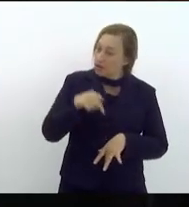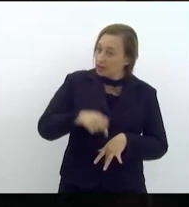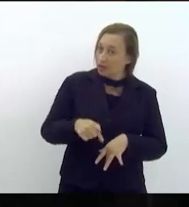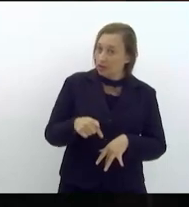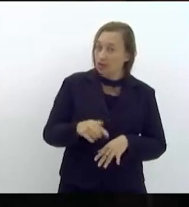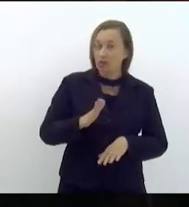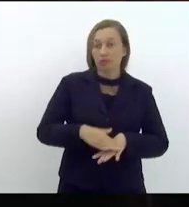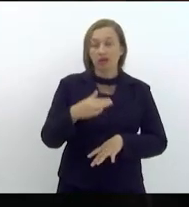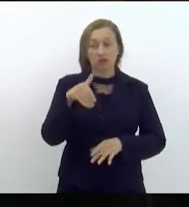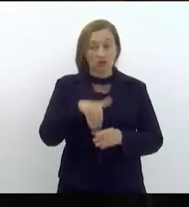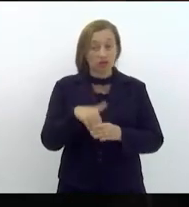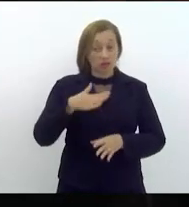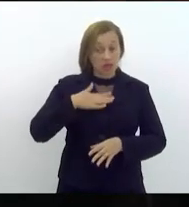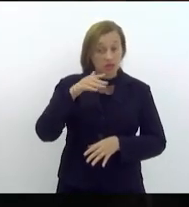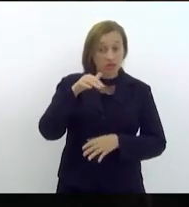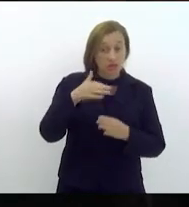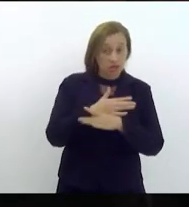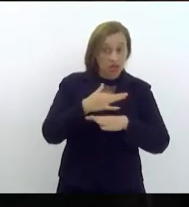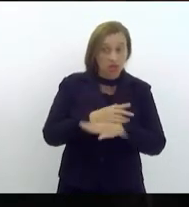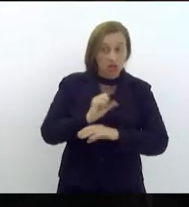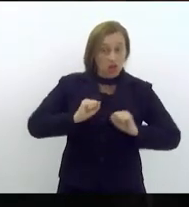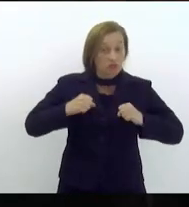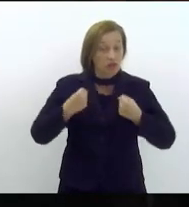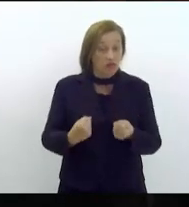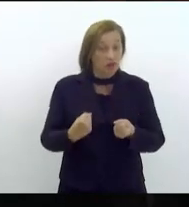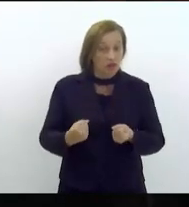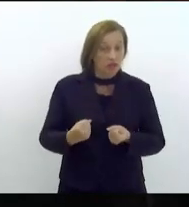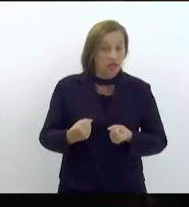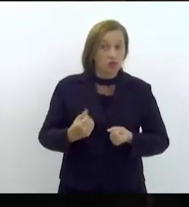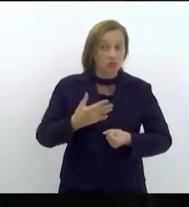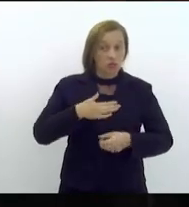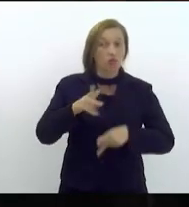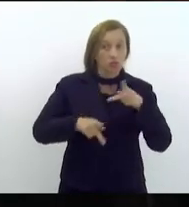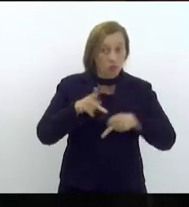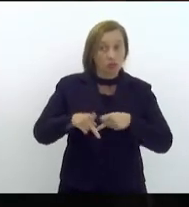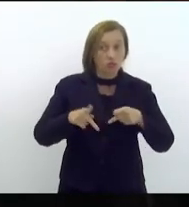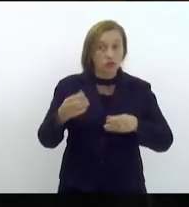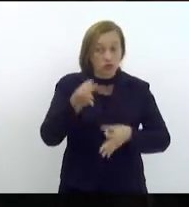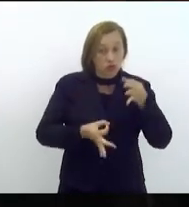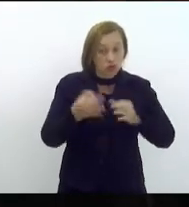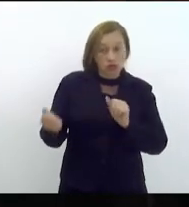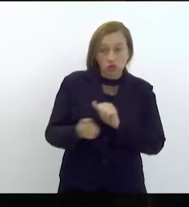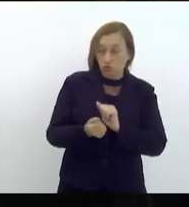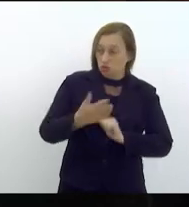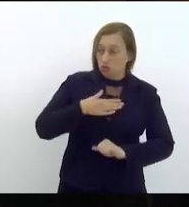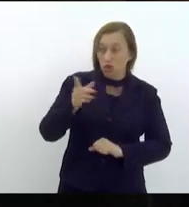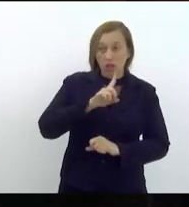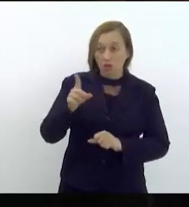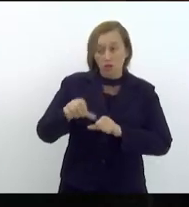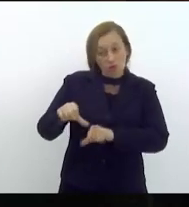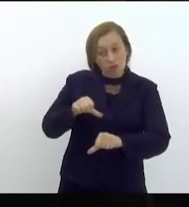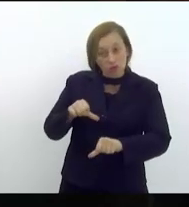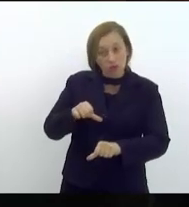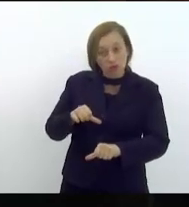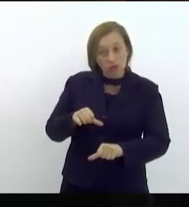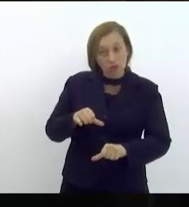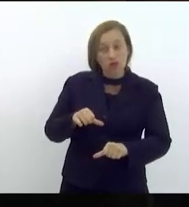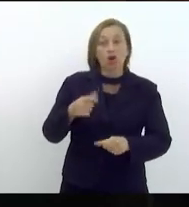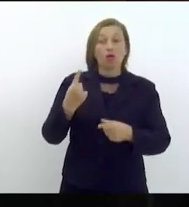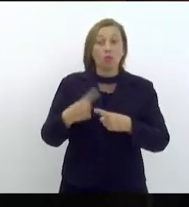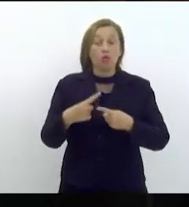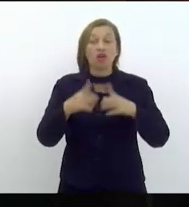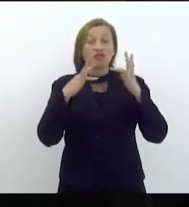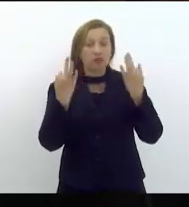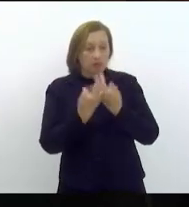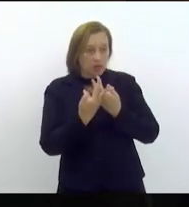mais votado na minha cidade e não vou deixar de defender o meu povo e agora a gente teve a justiça do nosso lado então nós não vamos recuar porque família vítima